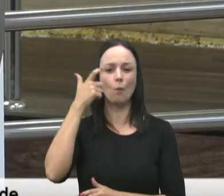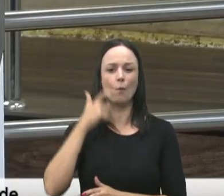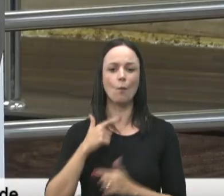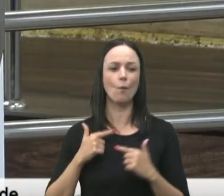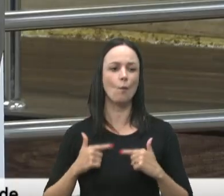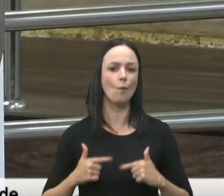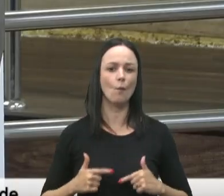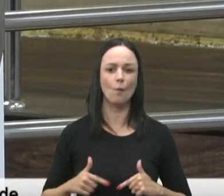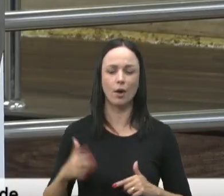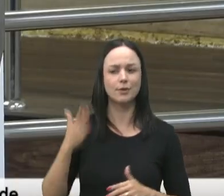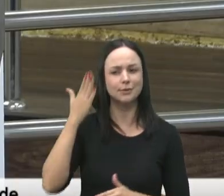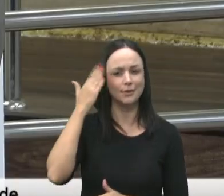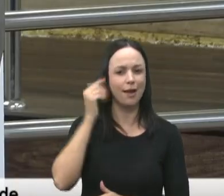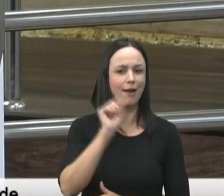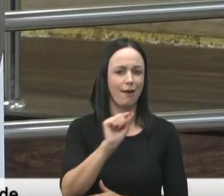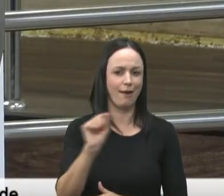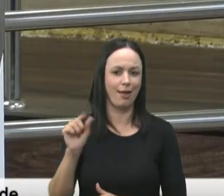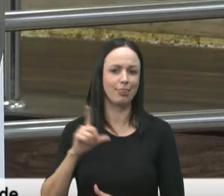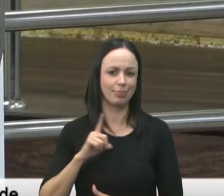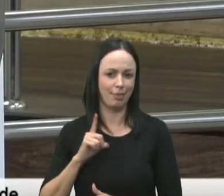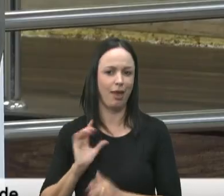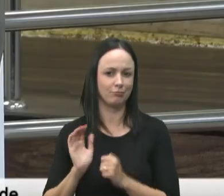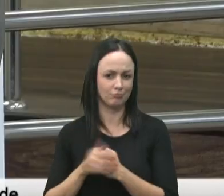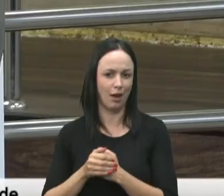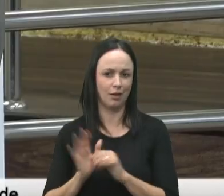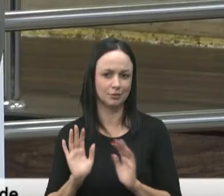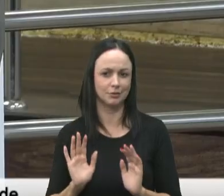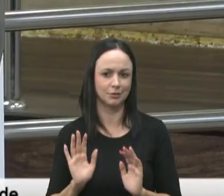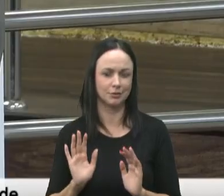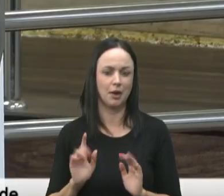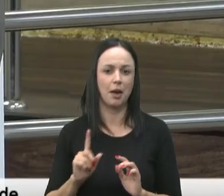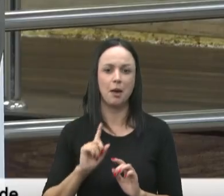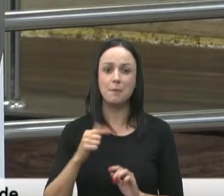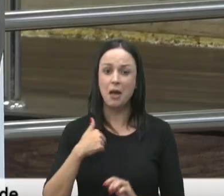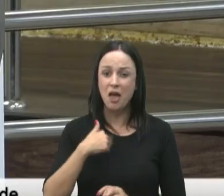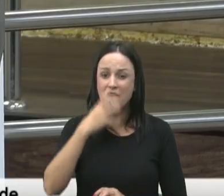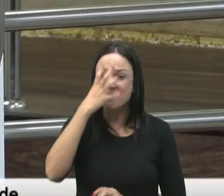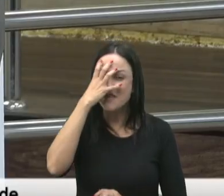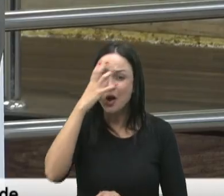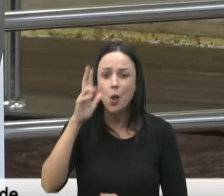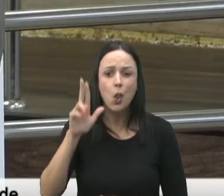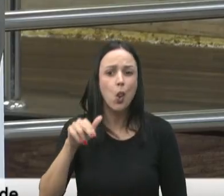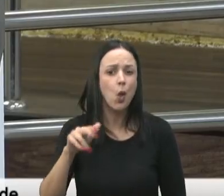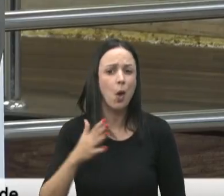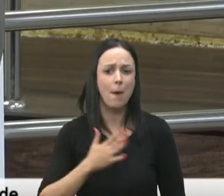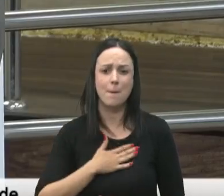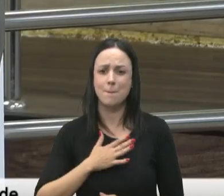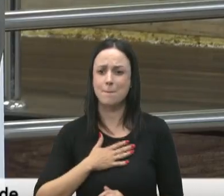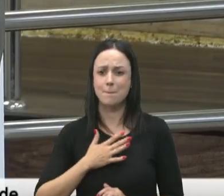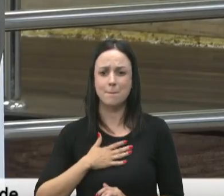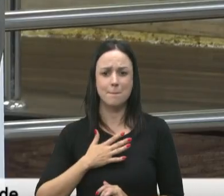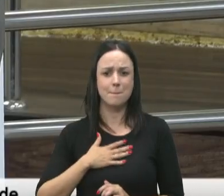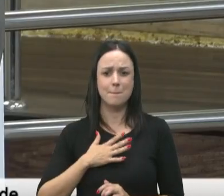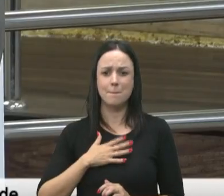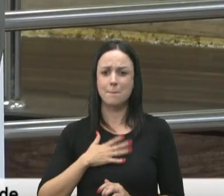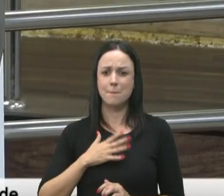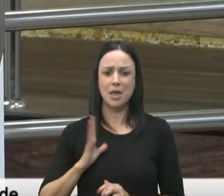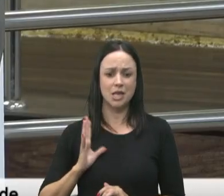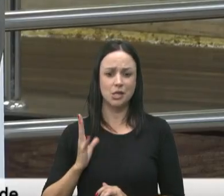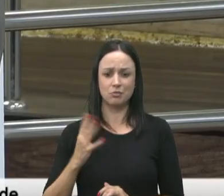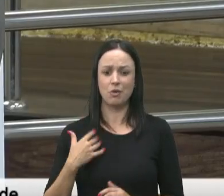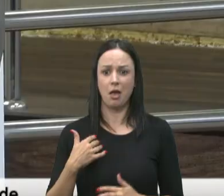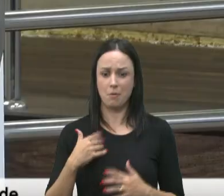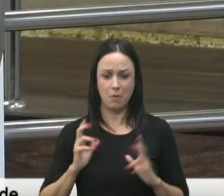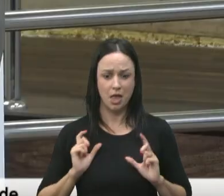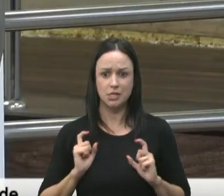bem quem são eles. Agora, eu nunca tive vergonha da minha sexualidade. E eu nunca deixei de tratar ela como